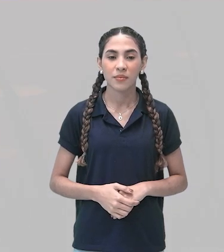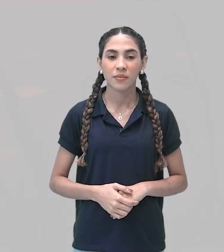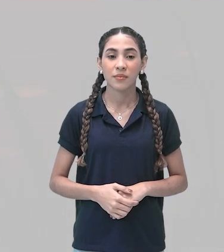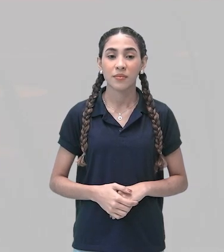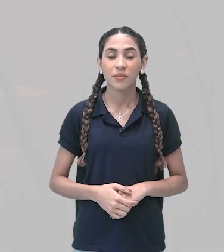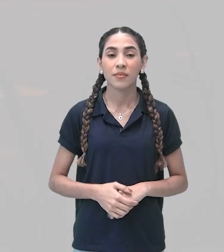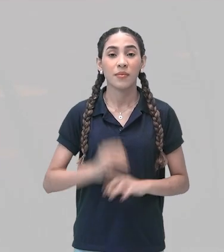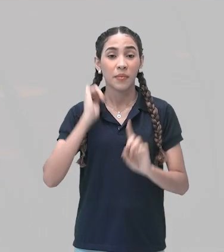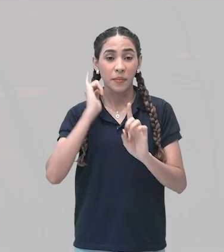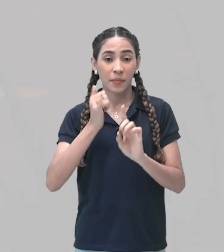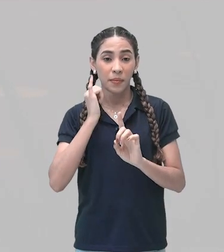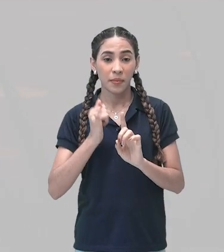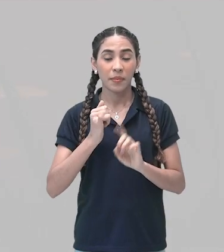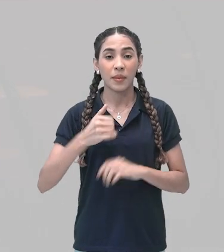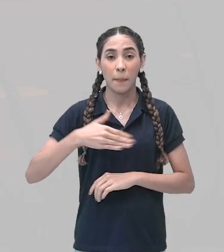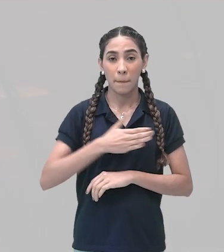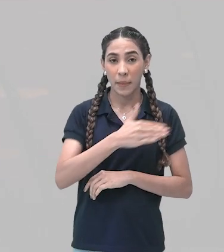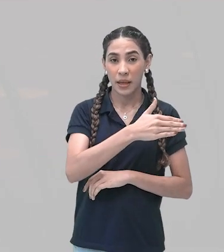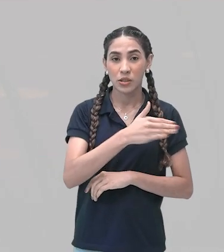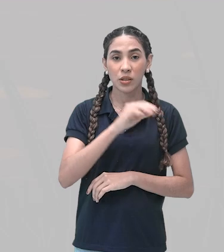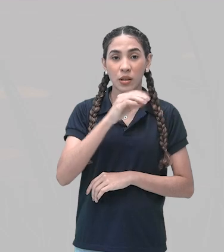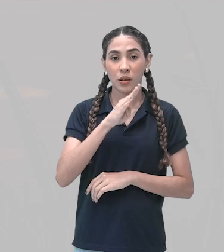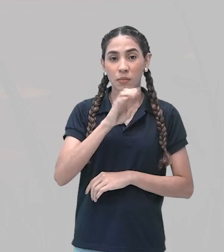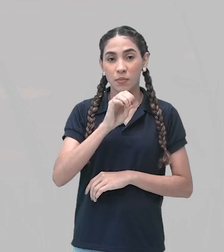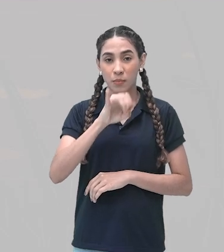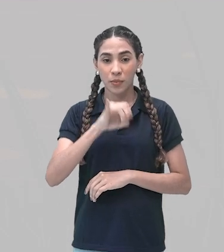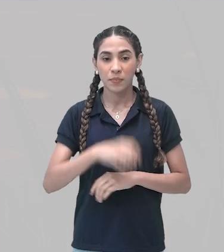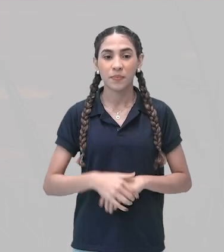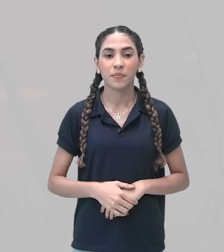A lenda do peixe-boi.